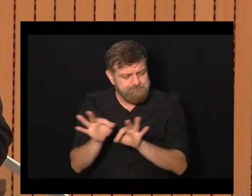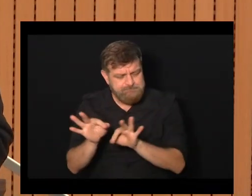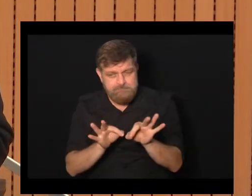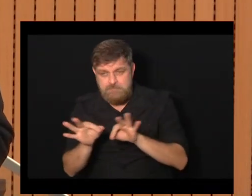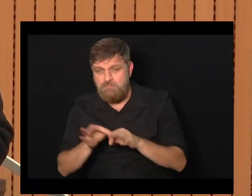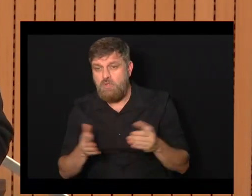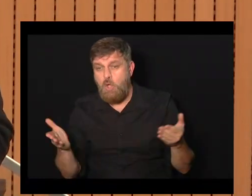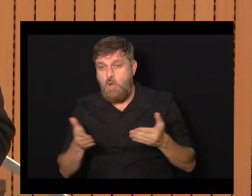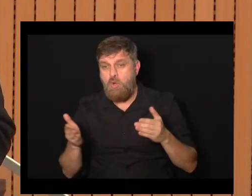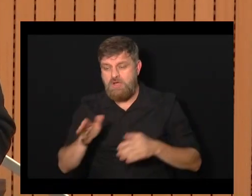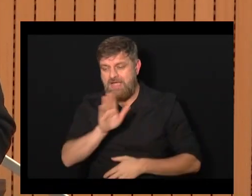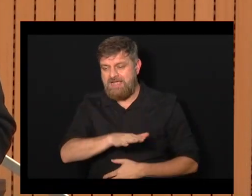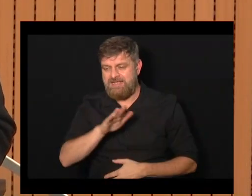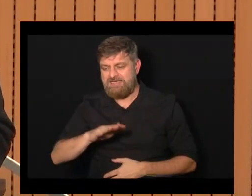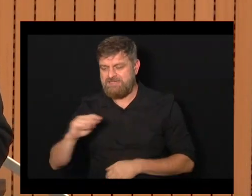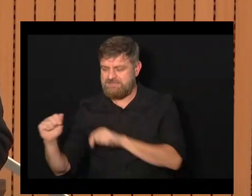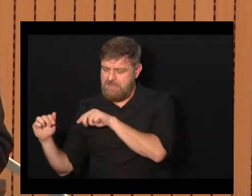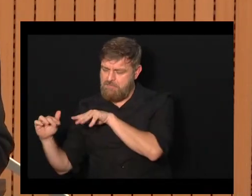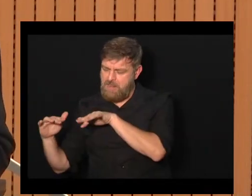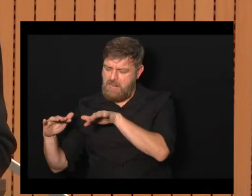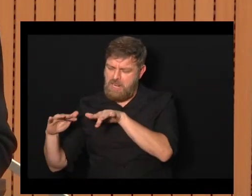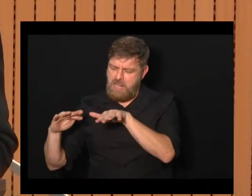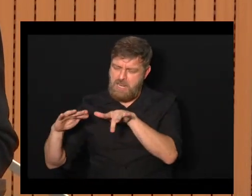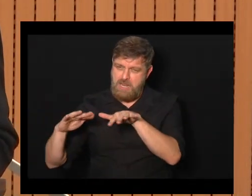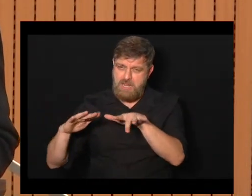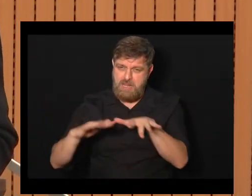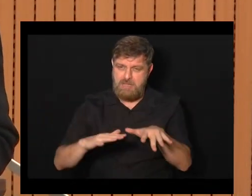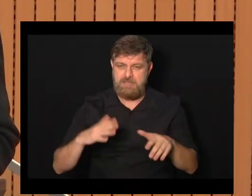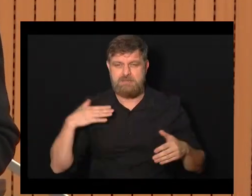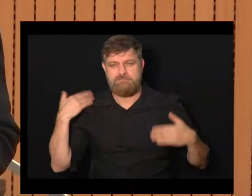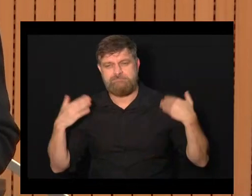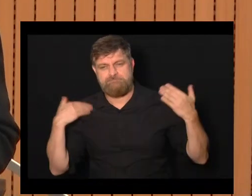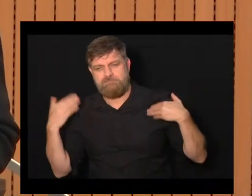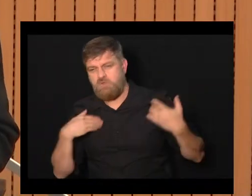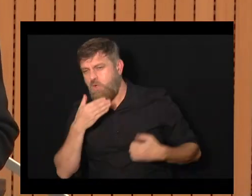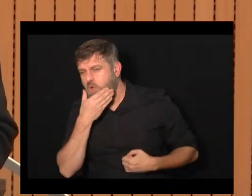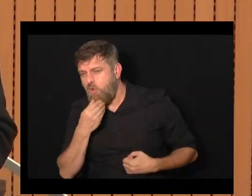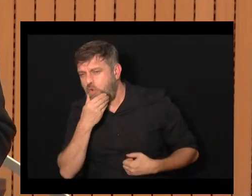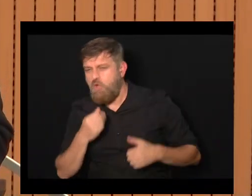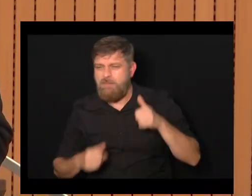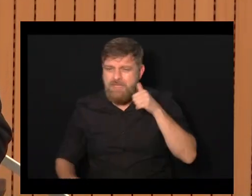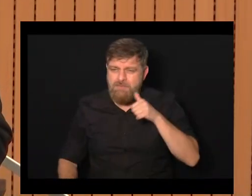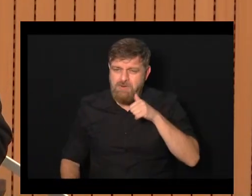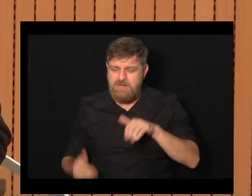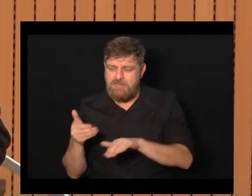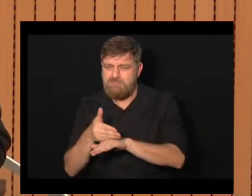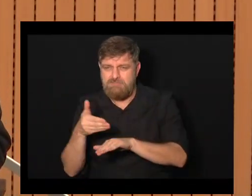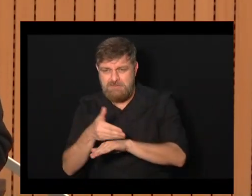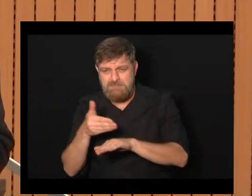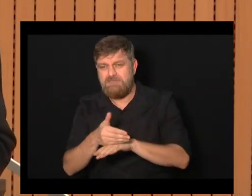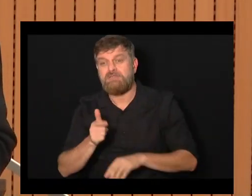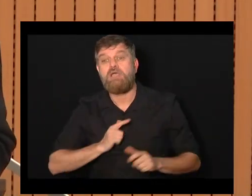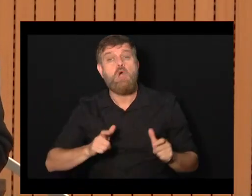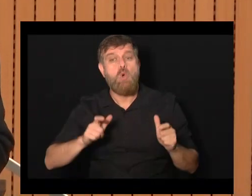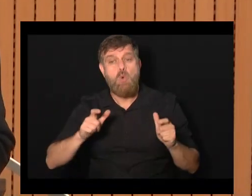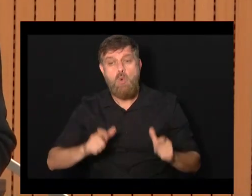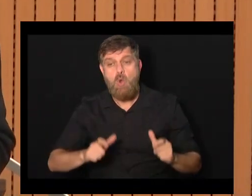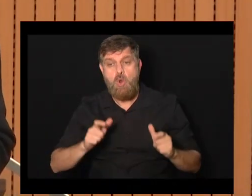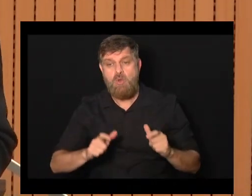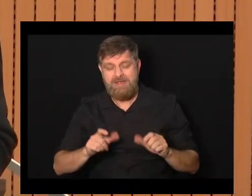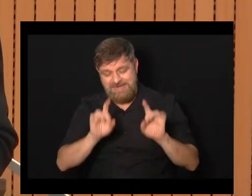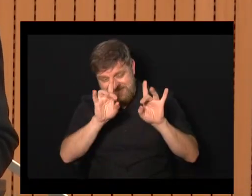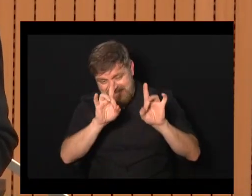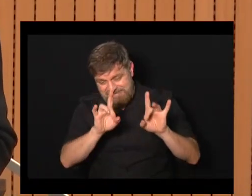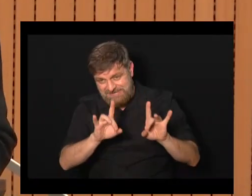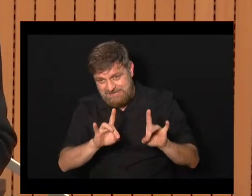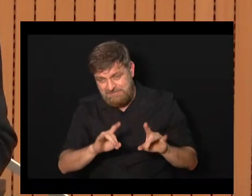de lazer para todas aquelas crianças, aquelas pessoas, tanto homens como mulheres, que frequentam o lugar e têm um local específico